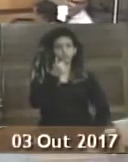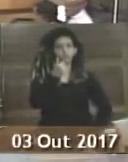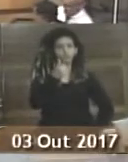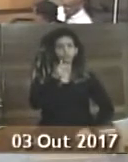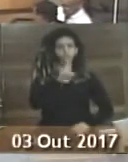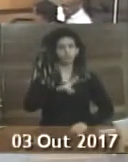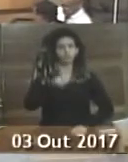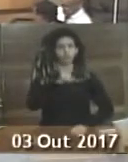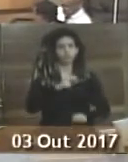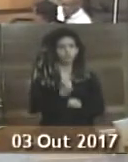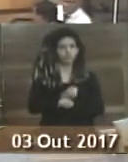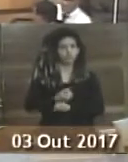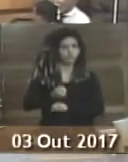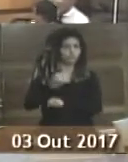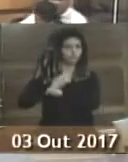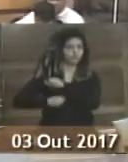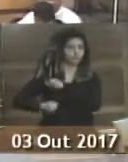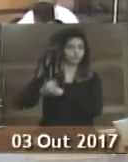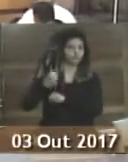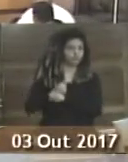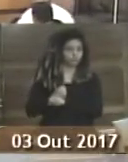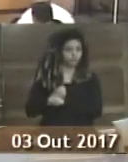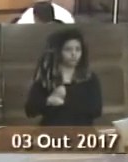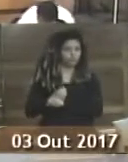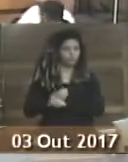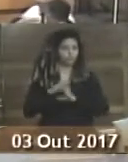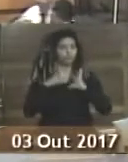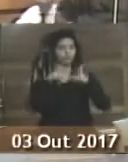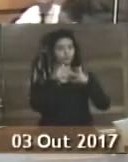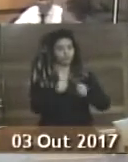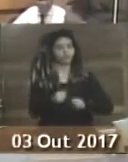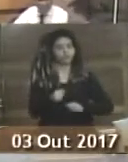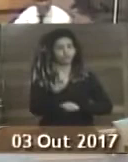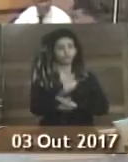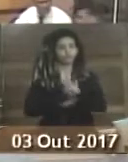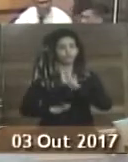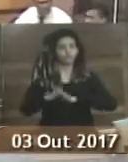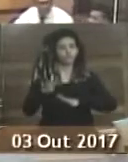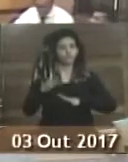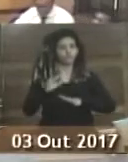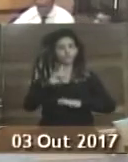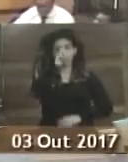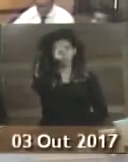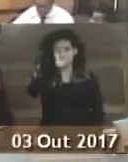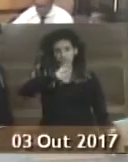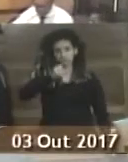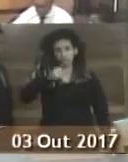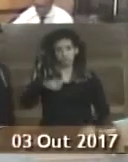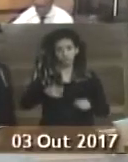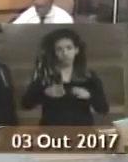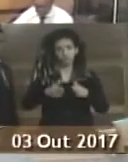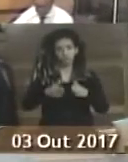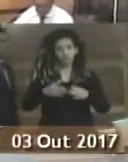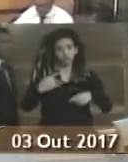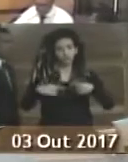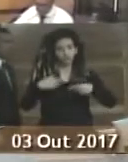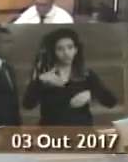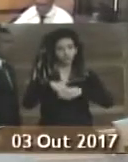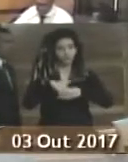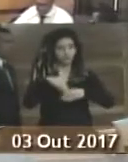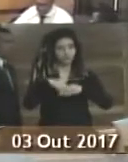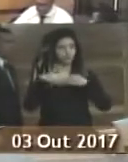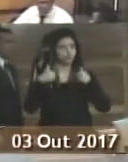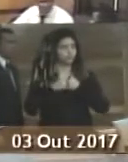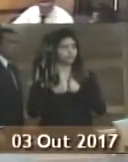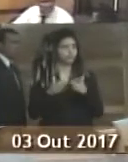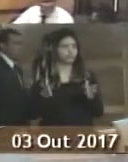2017-008-8935 relacionados à cooperativa que realizava o serviço de limpeza e conservação no Hospital Geral de Japuíba. Em discussão de requerimentos oralidos, não havendo oradores,